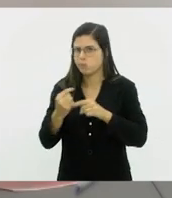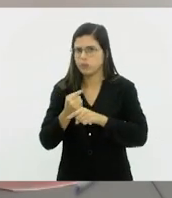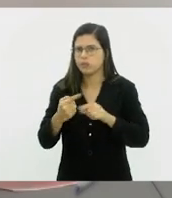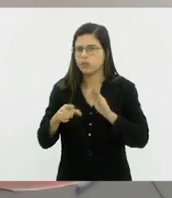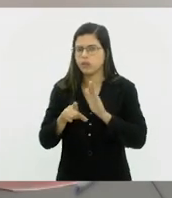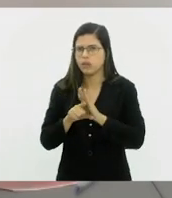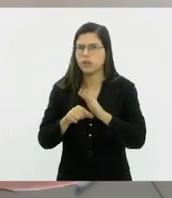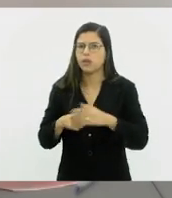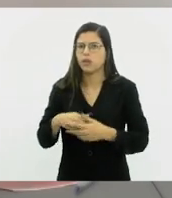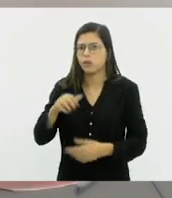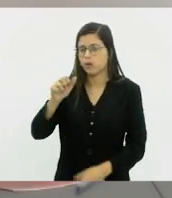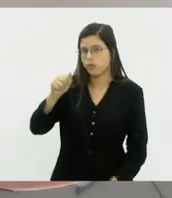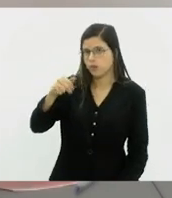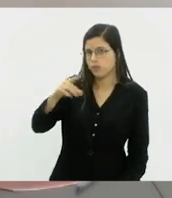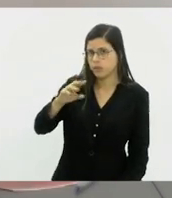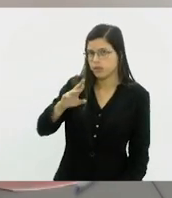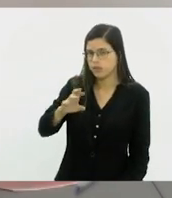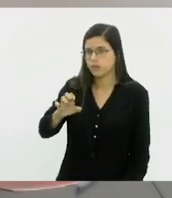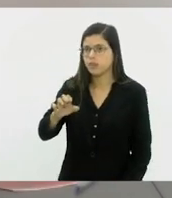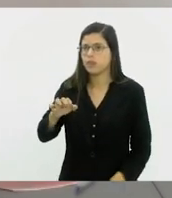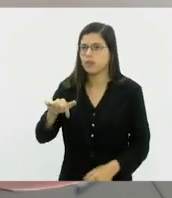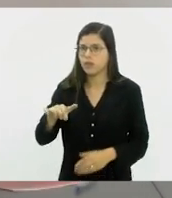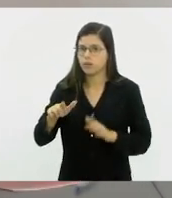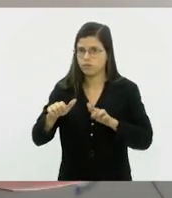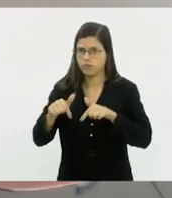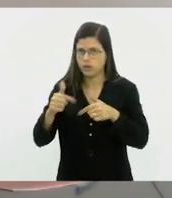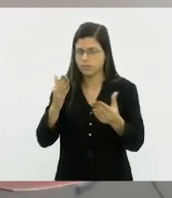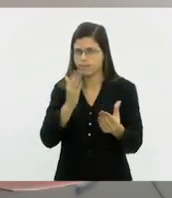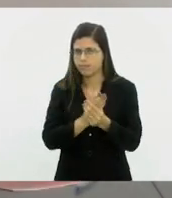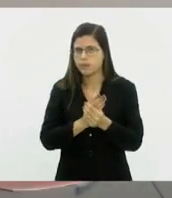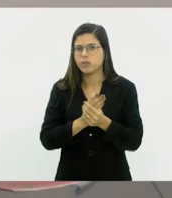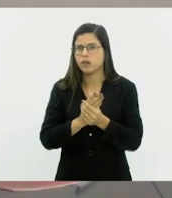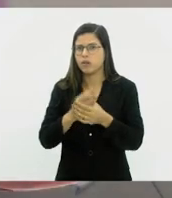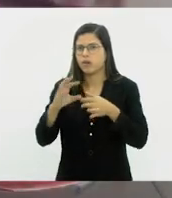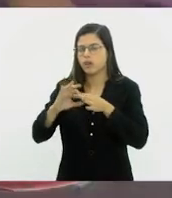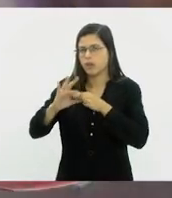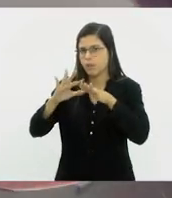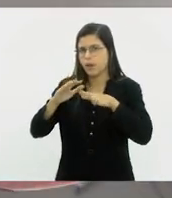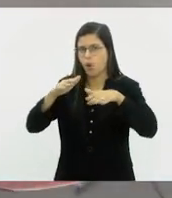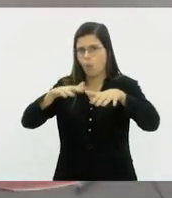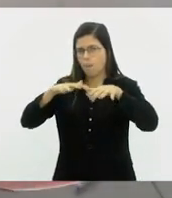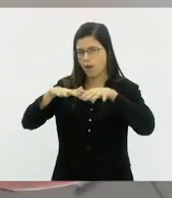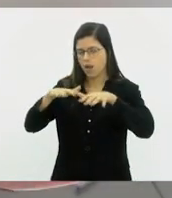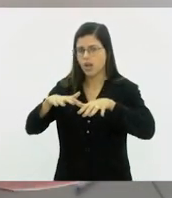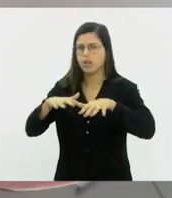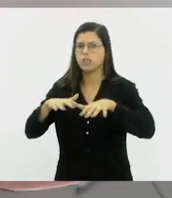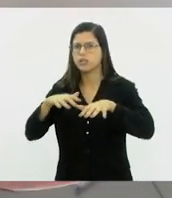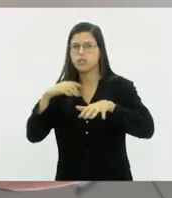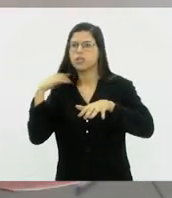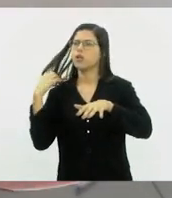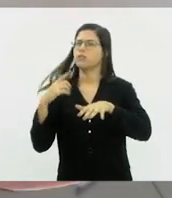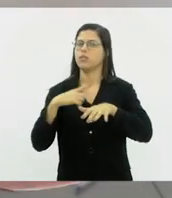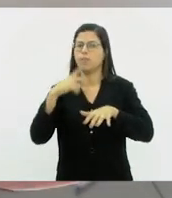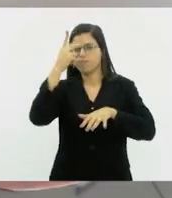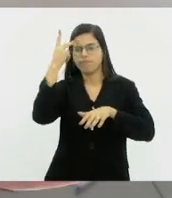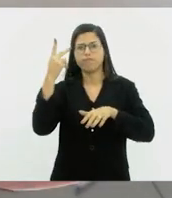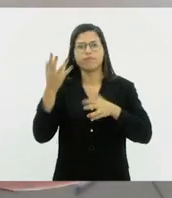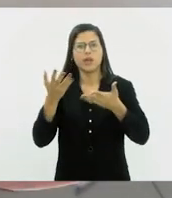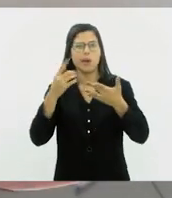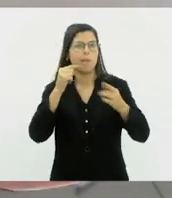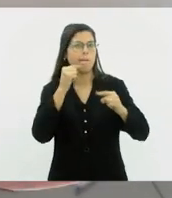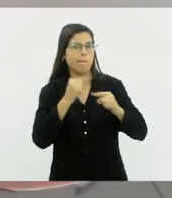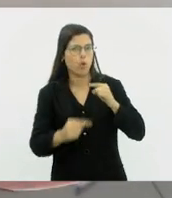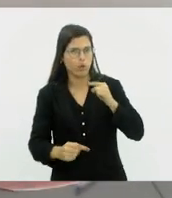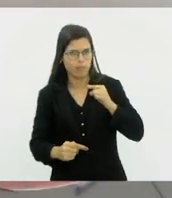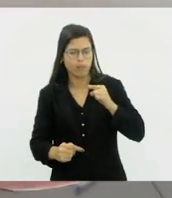uma ação que permitiu a realização de marchas na época que havia quem quisesse proibi-la e foi e